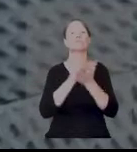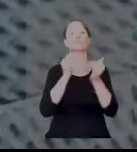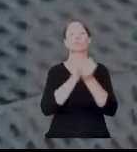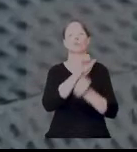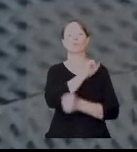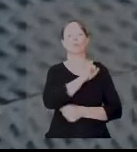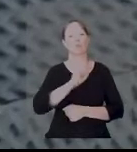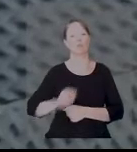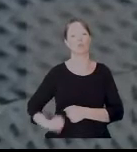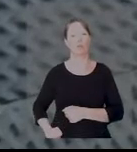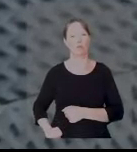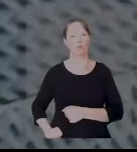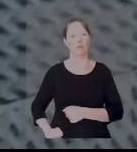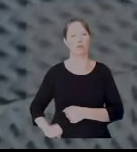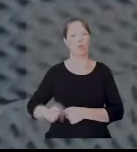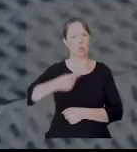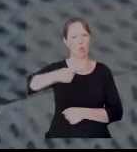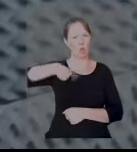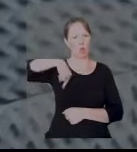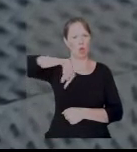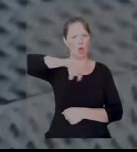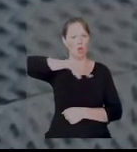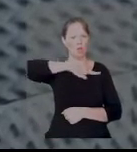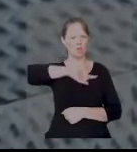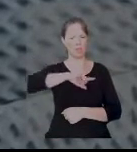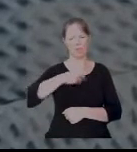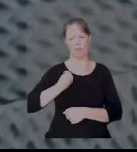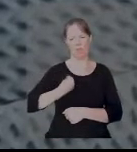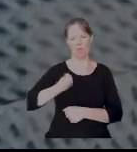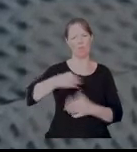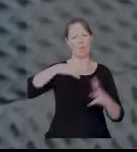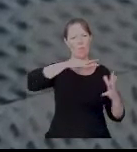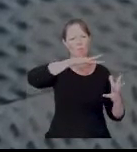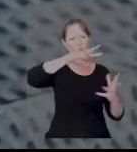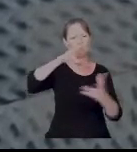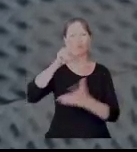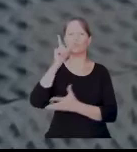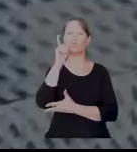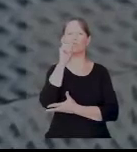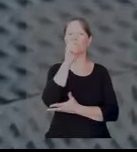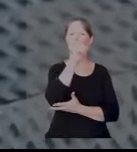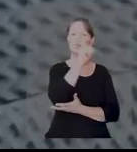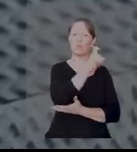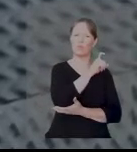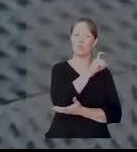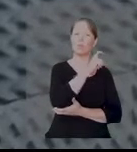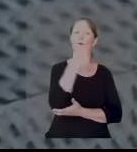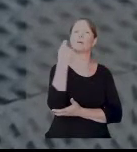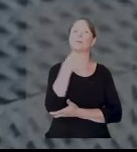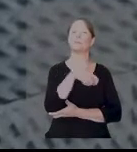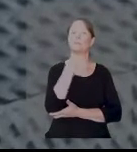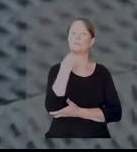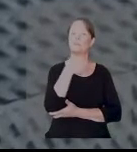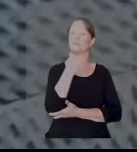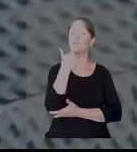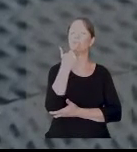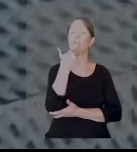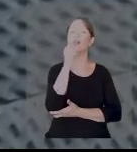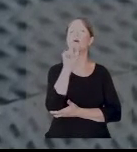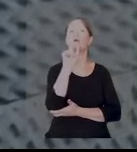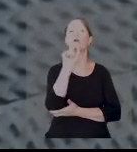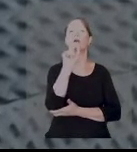Senhor. O cristão, mesmo vivendo num mundo em decadência, deve dizer como